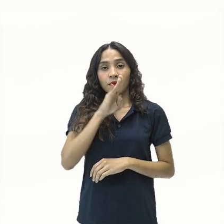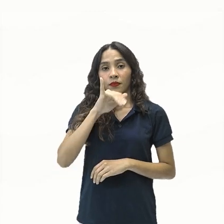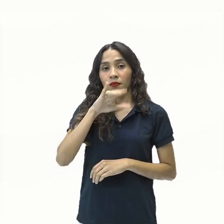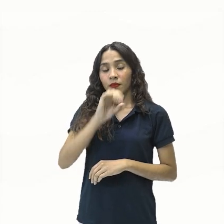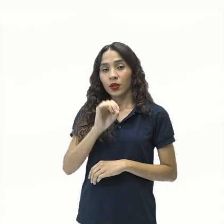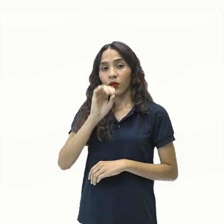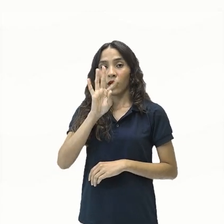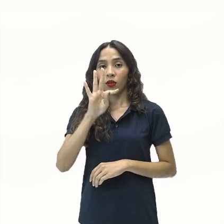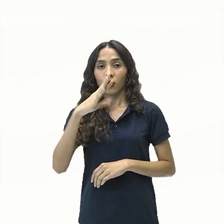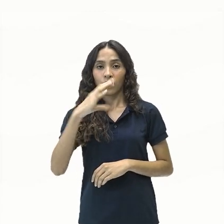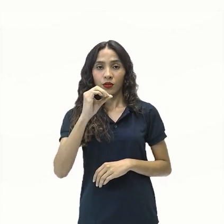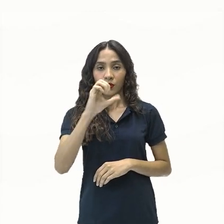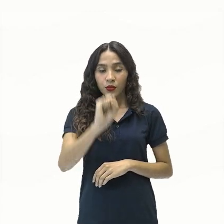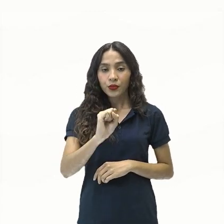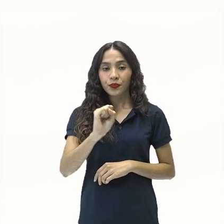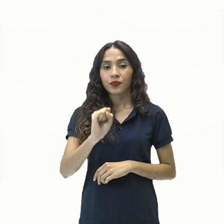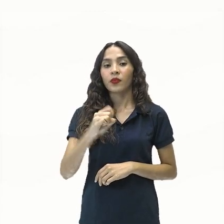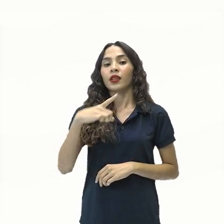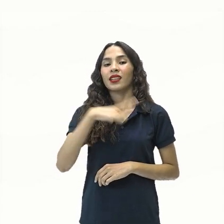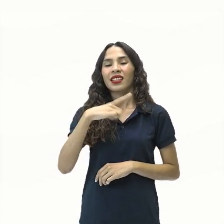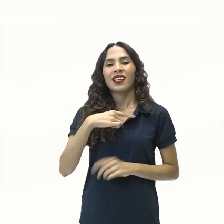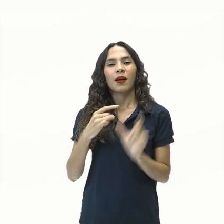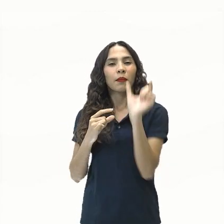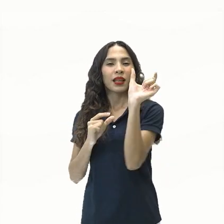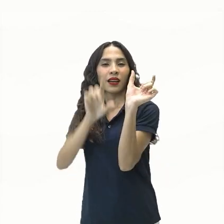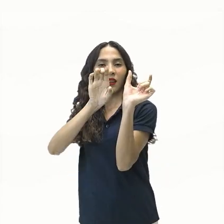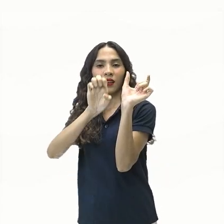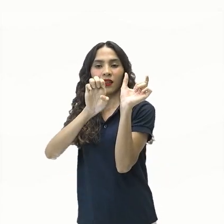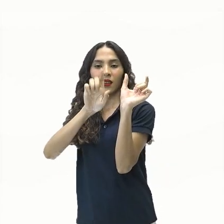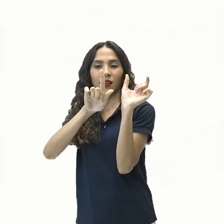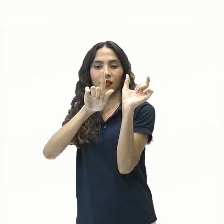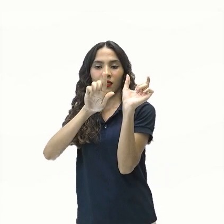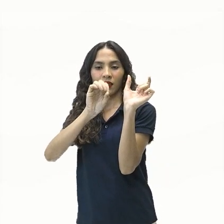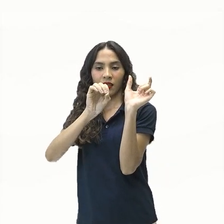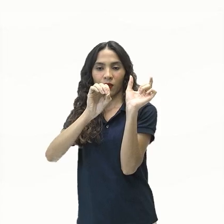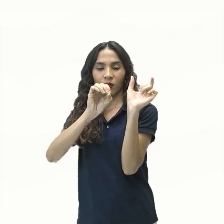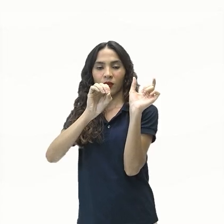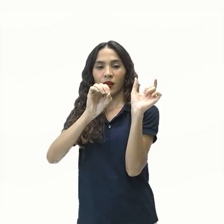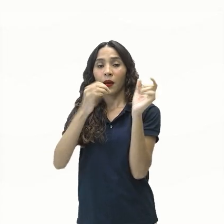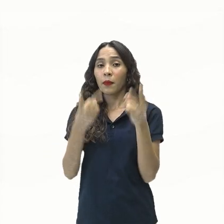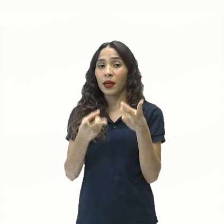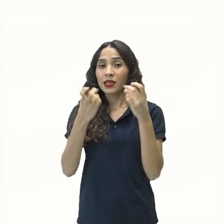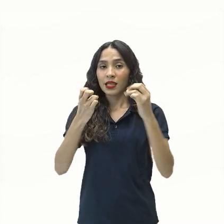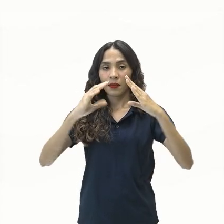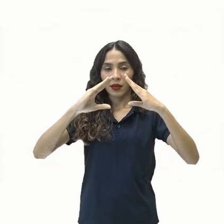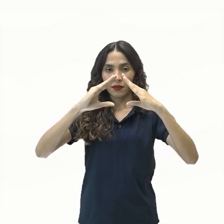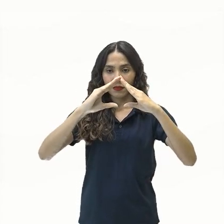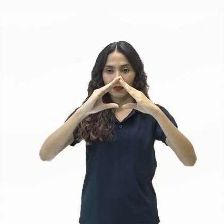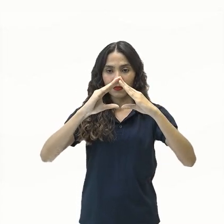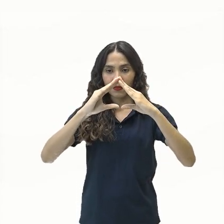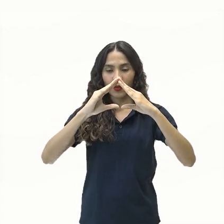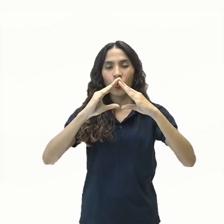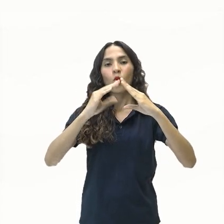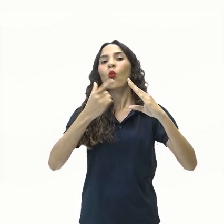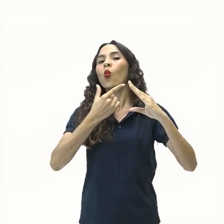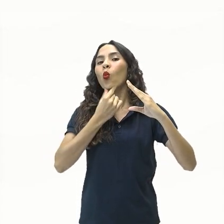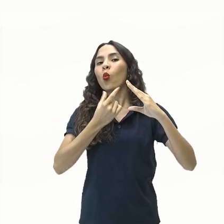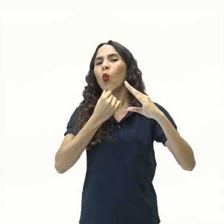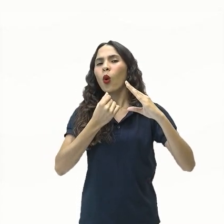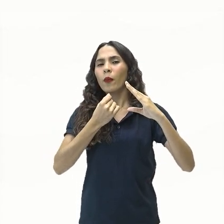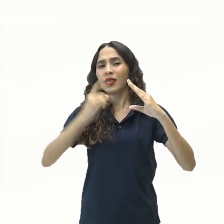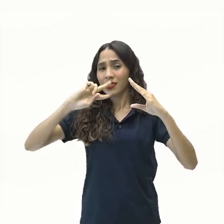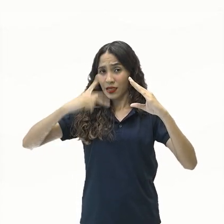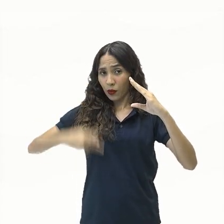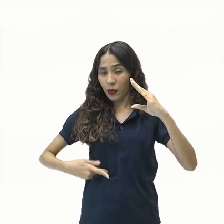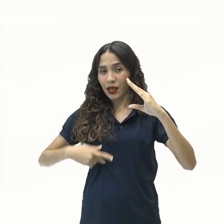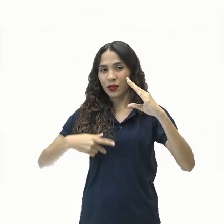bióticos. E logo acima a gente tem a palavra ego. E observem que nessa pirâmide o homem está acima,